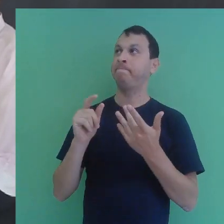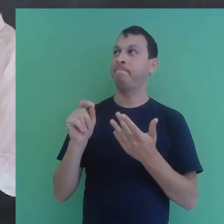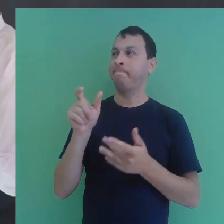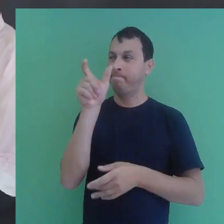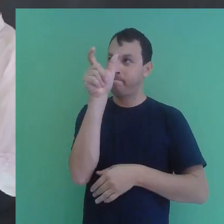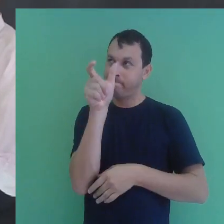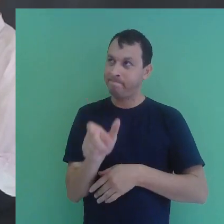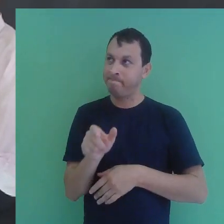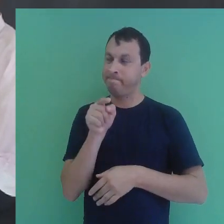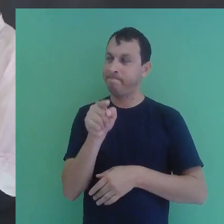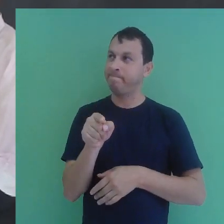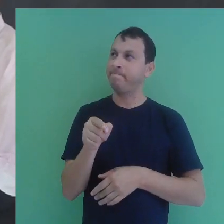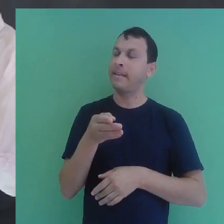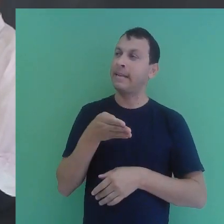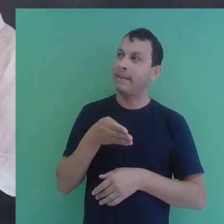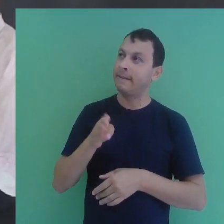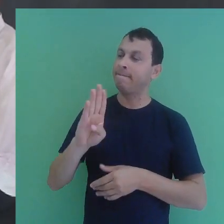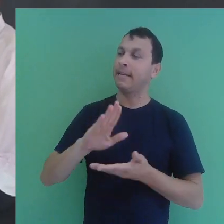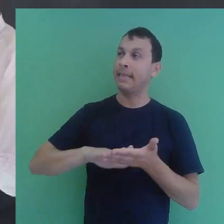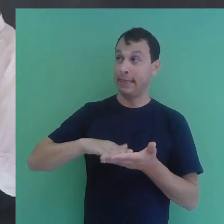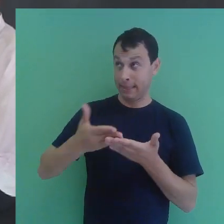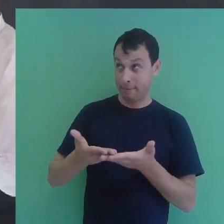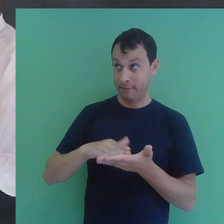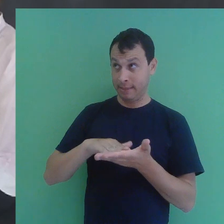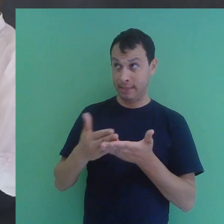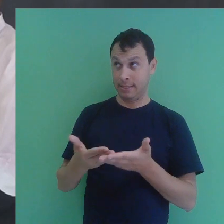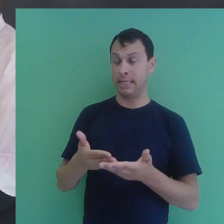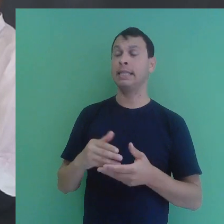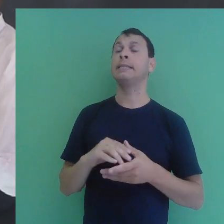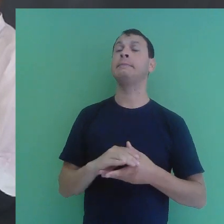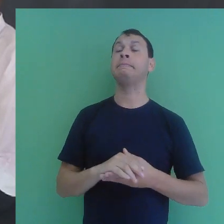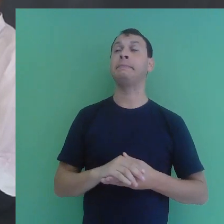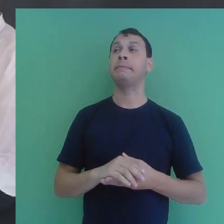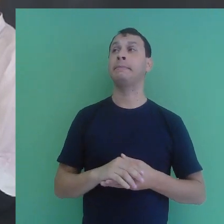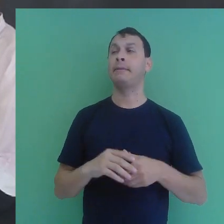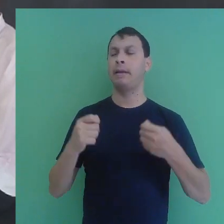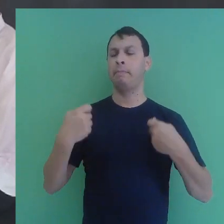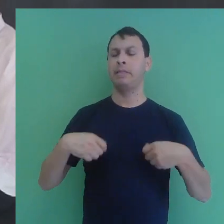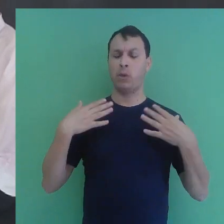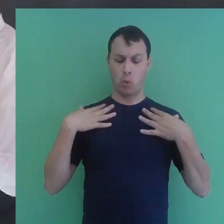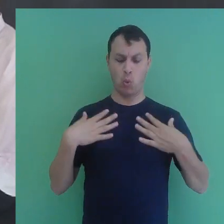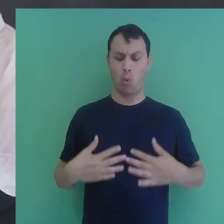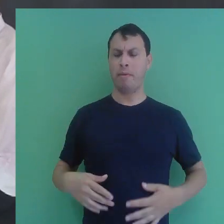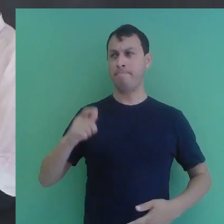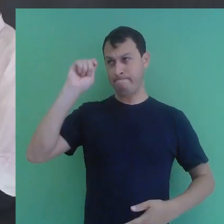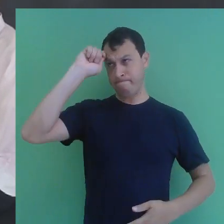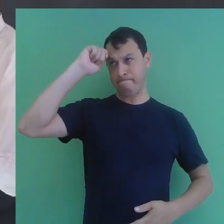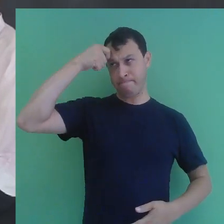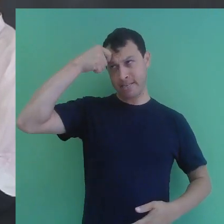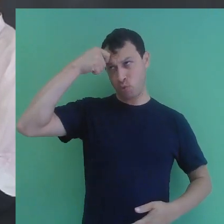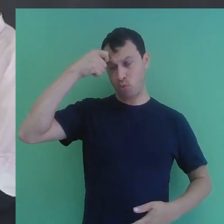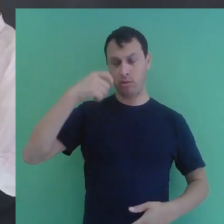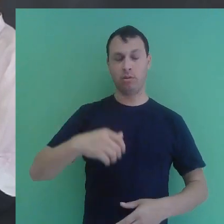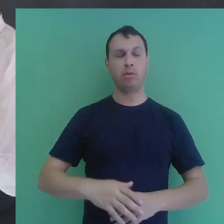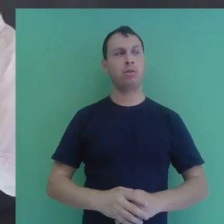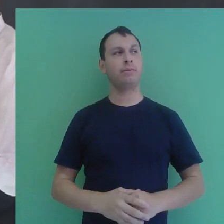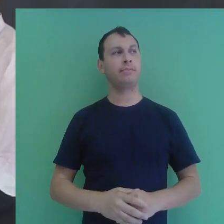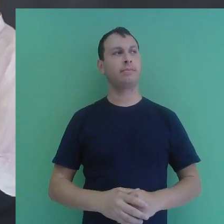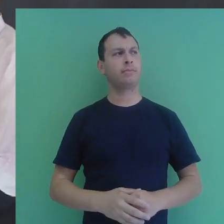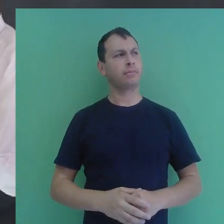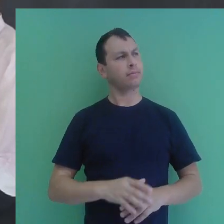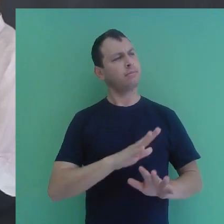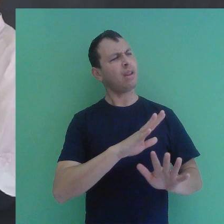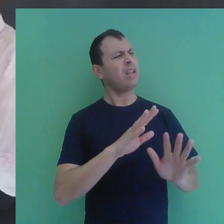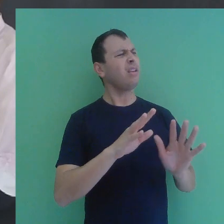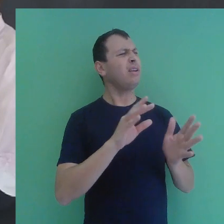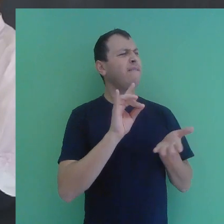nos eventos principais que ele vai cobrir, que ele vai interpretar, né? Ele tem que usar preto. Por que é isso? Na verdade,